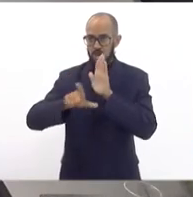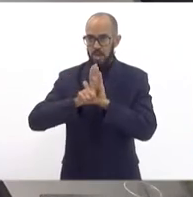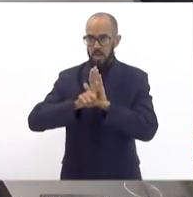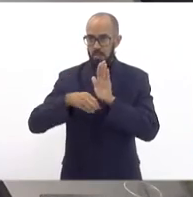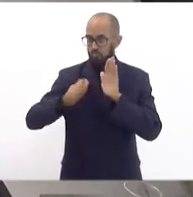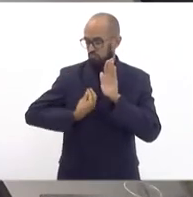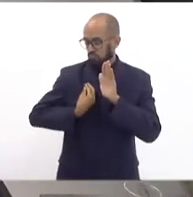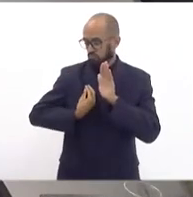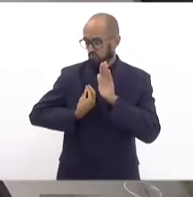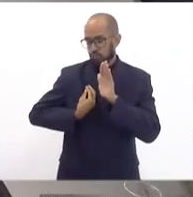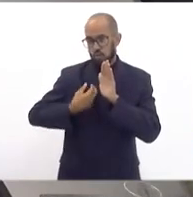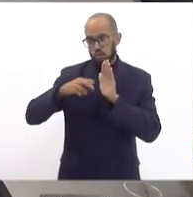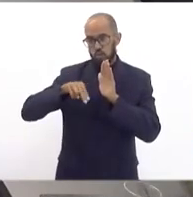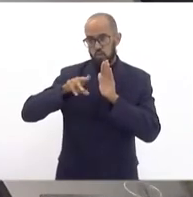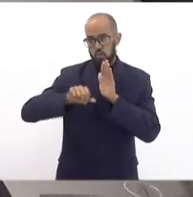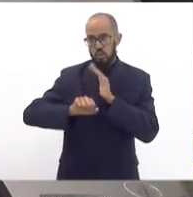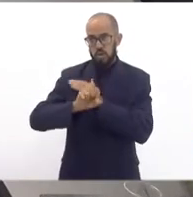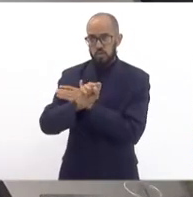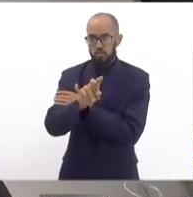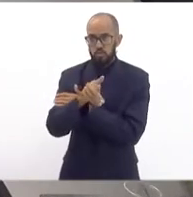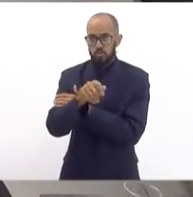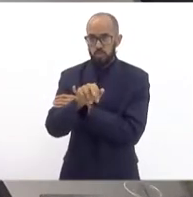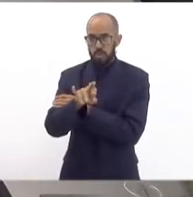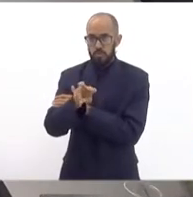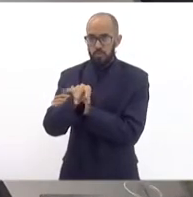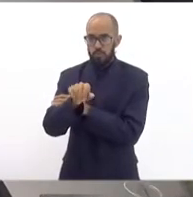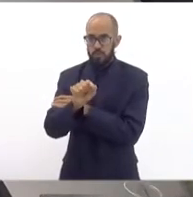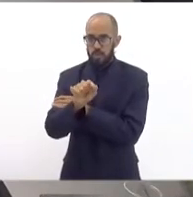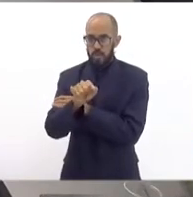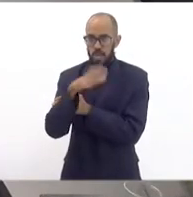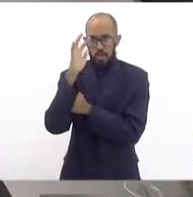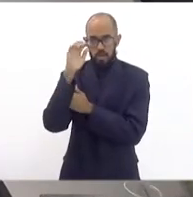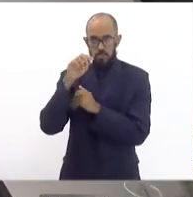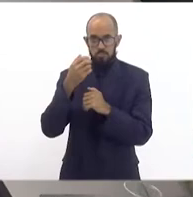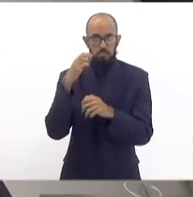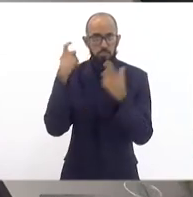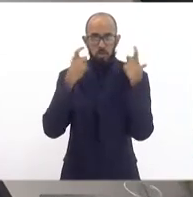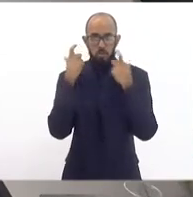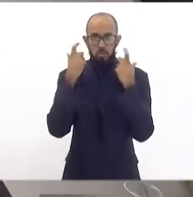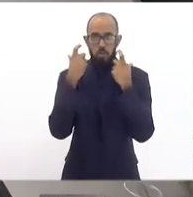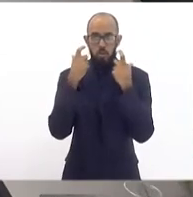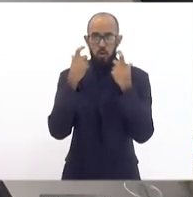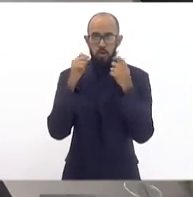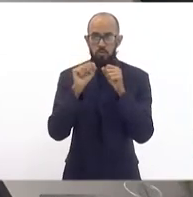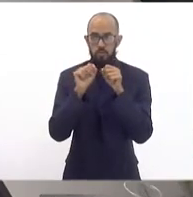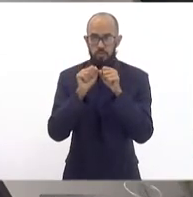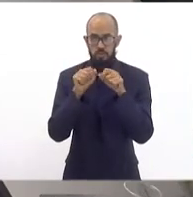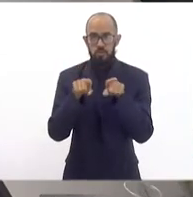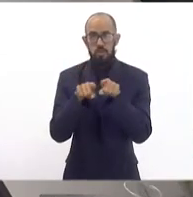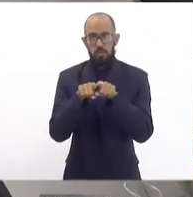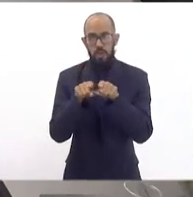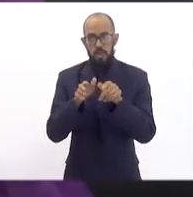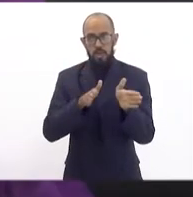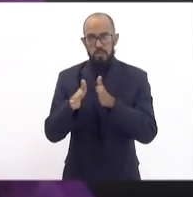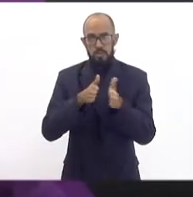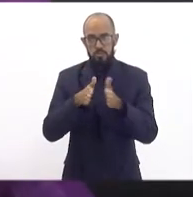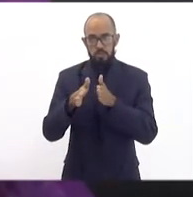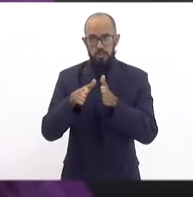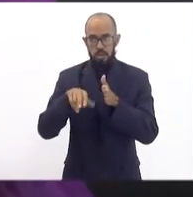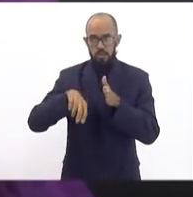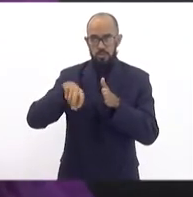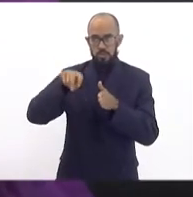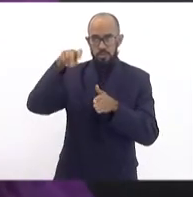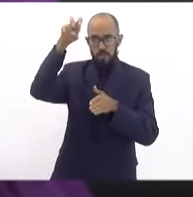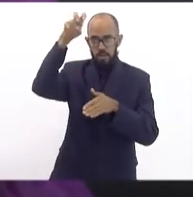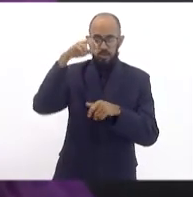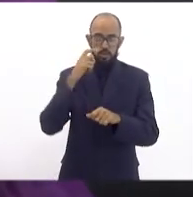e nunca a supervia se preocupou em cumprir. Não só essa, como também da acessibilidade das escadarias, que